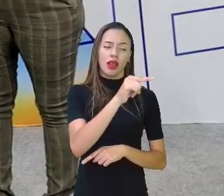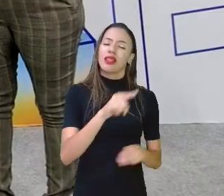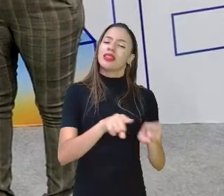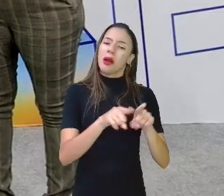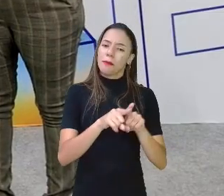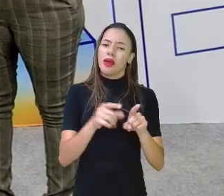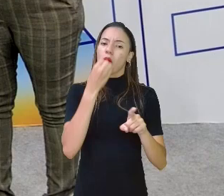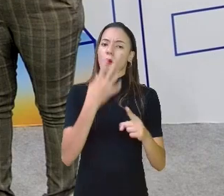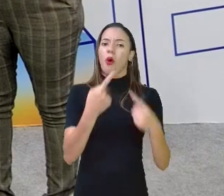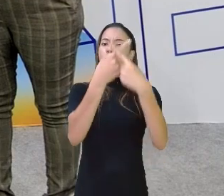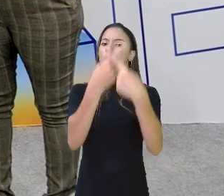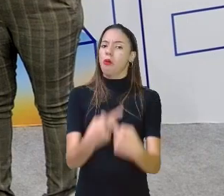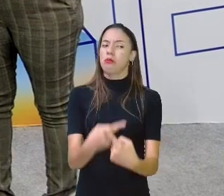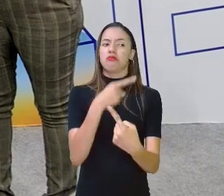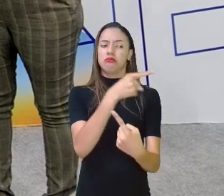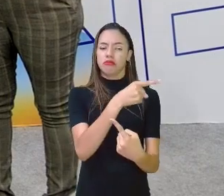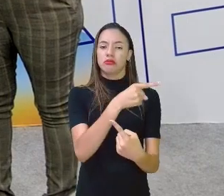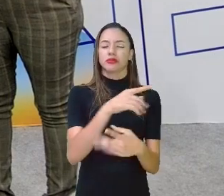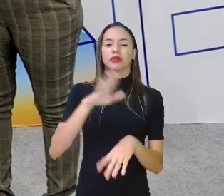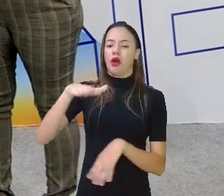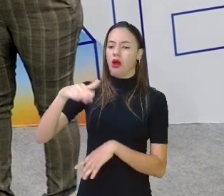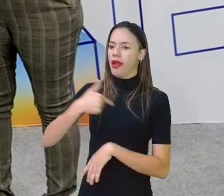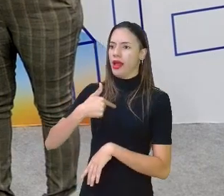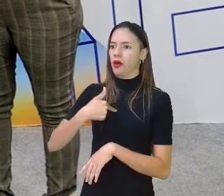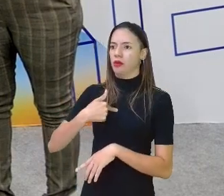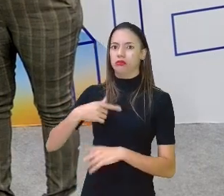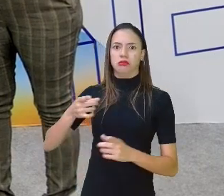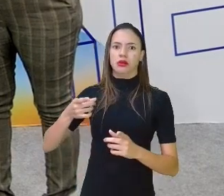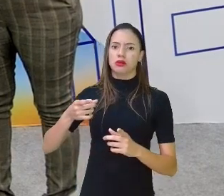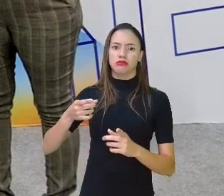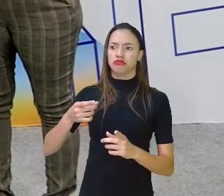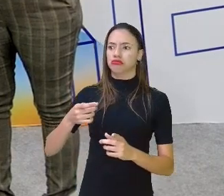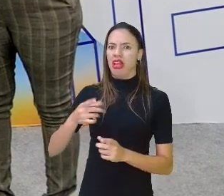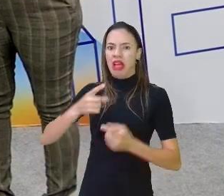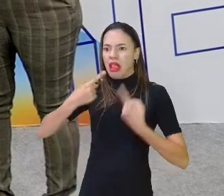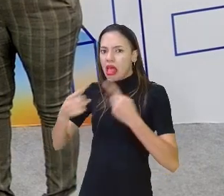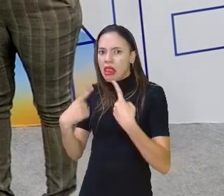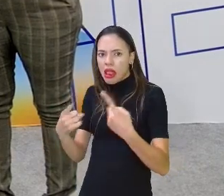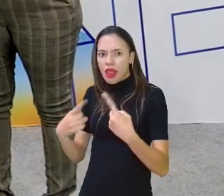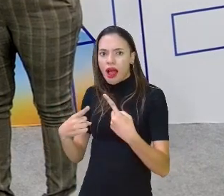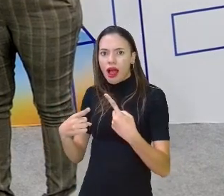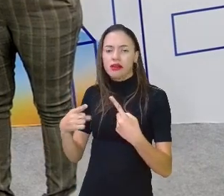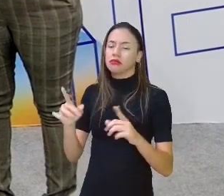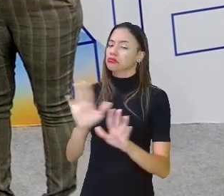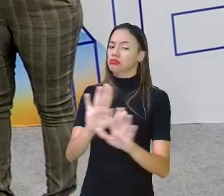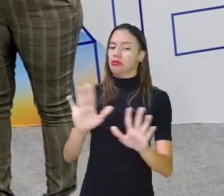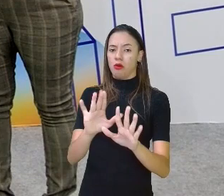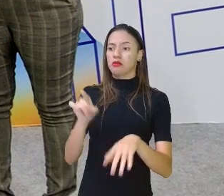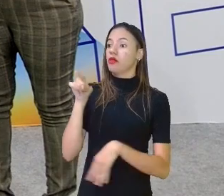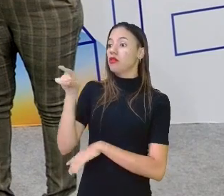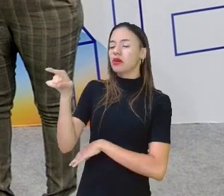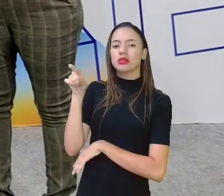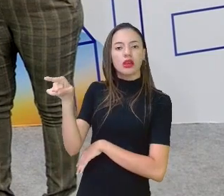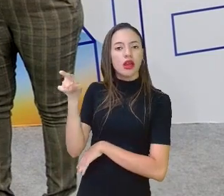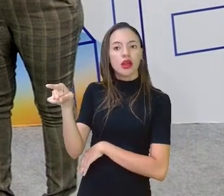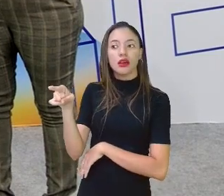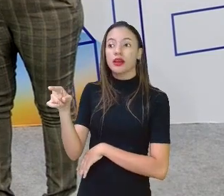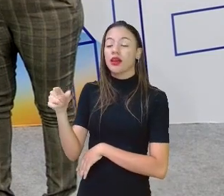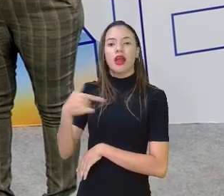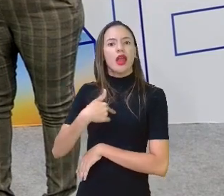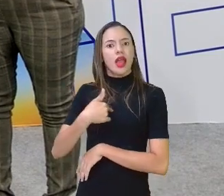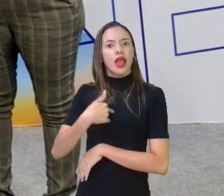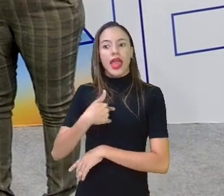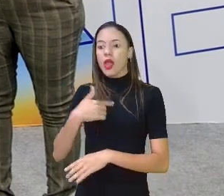competidor. E ele disse, não discutiu de jeito nenhum a vitória. E ele disse, eu